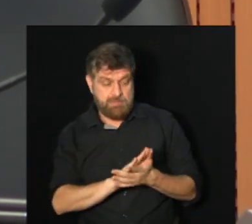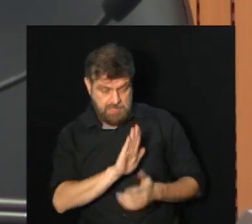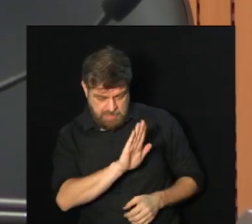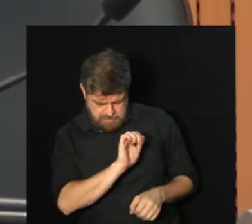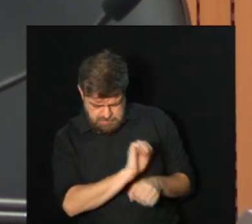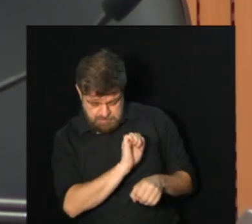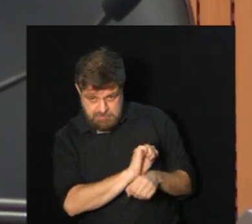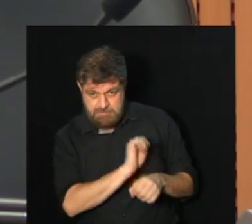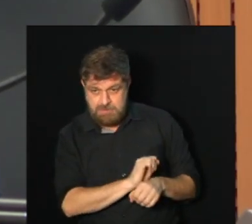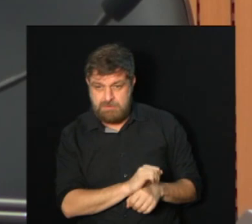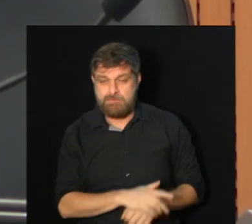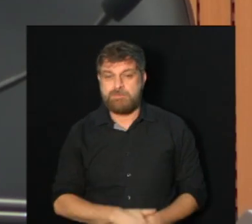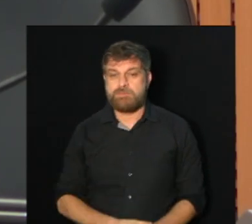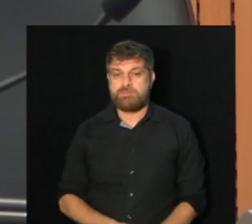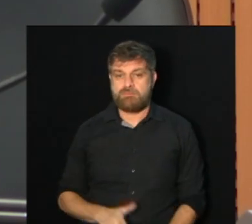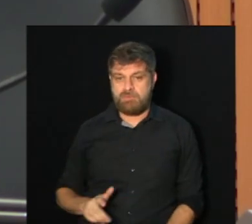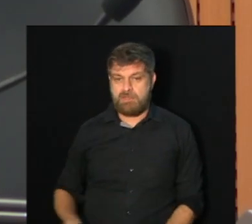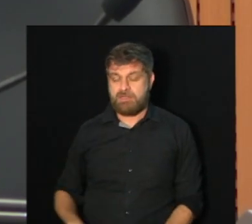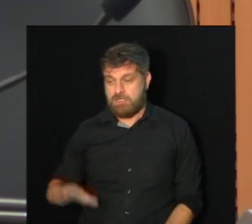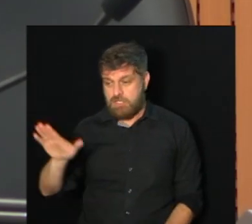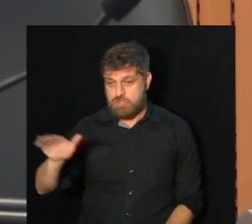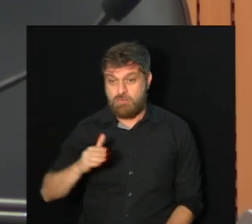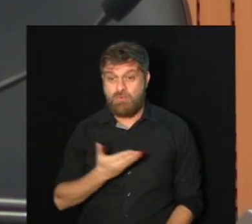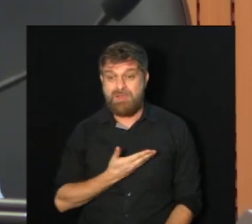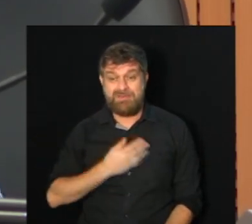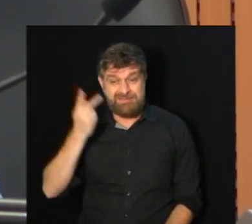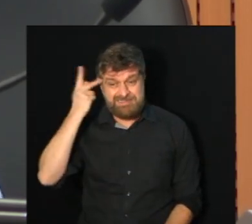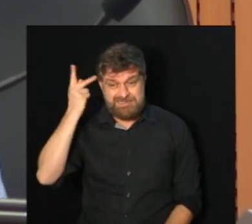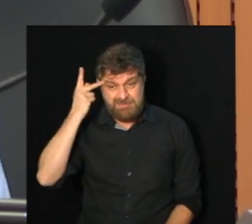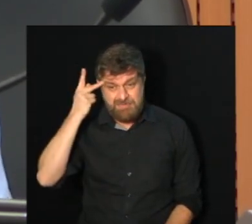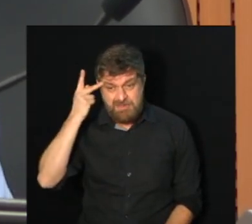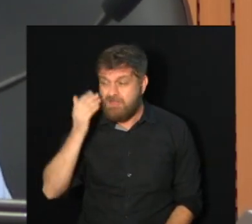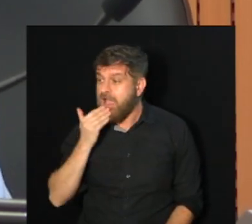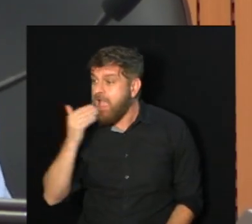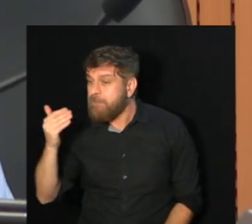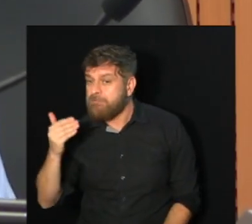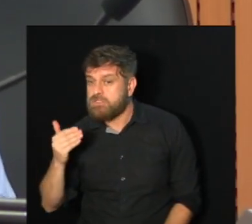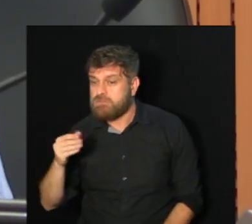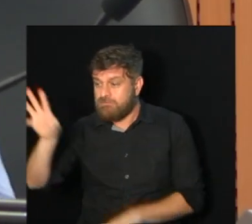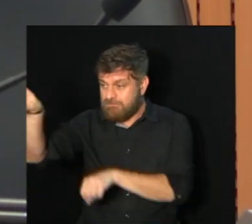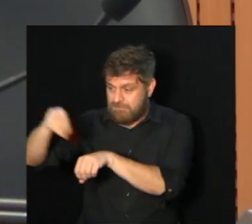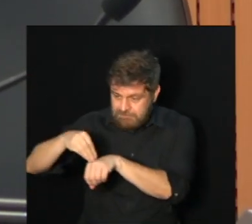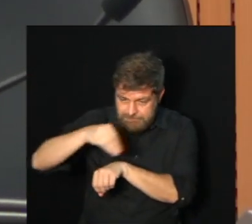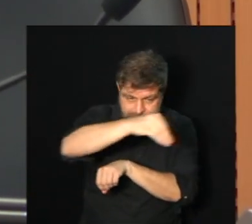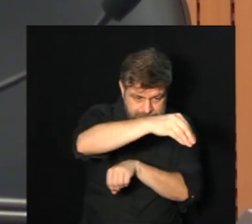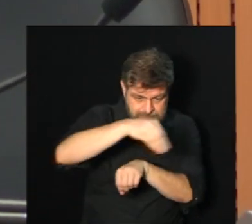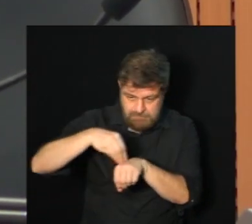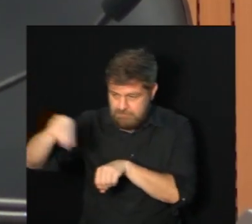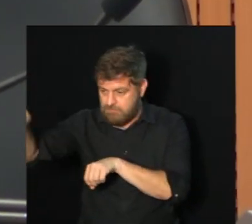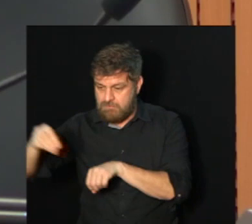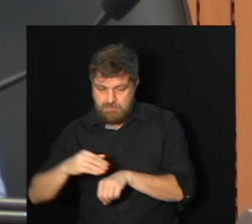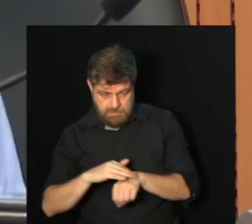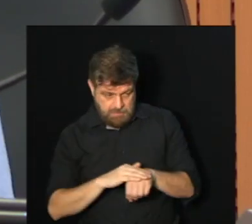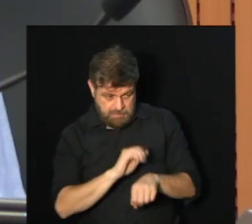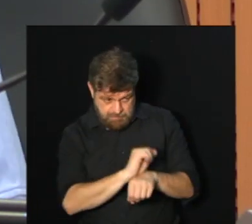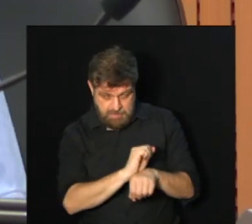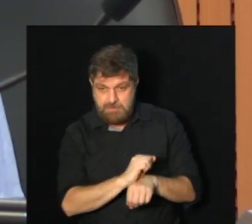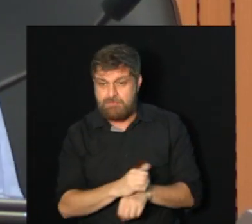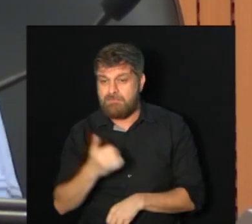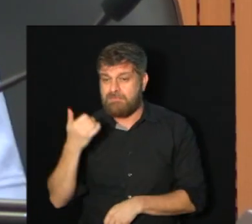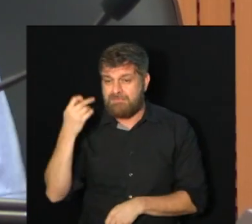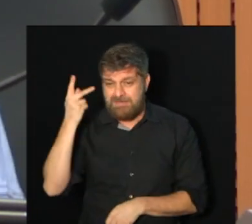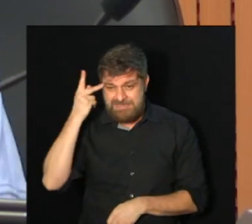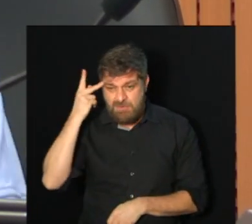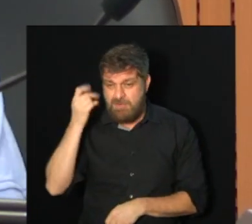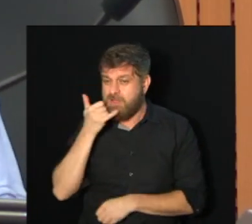pouquinho, eu vou ligar para um amigo em São Paulo e ver se ele consegue fazer essa. E pedi um tempo para ele. Ligou para São Paulo,